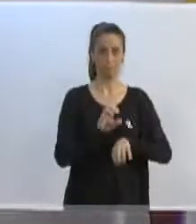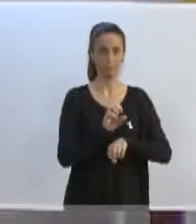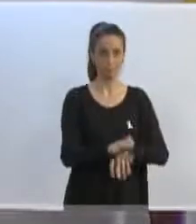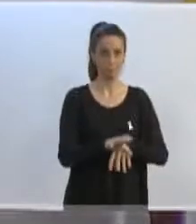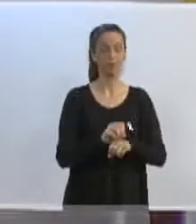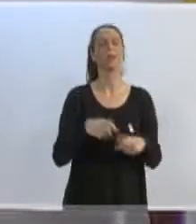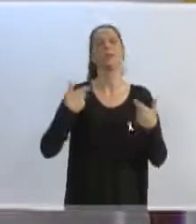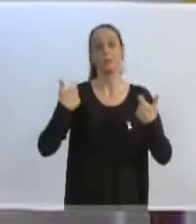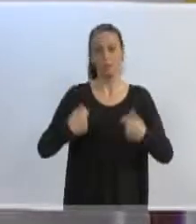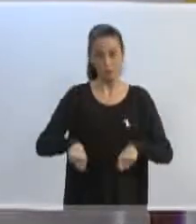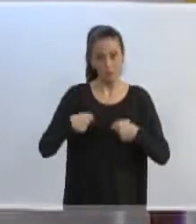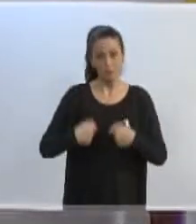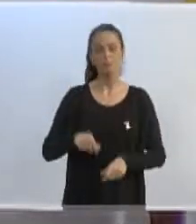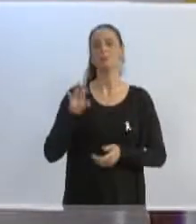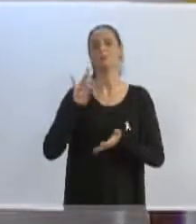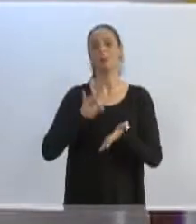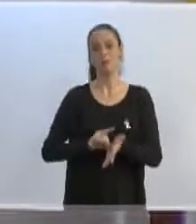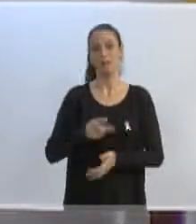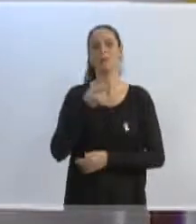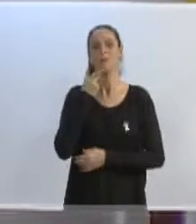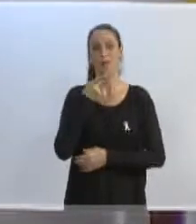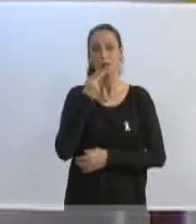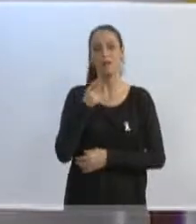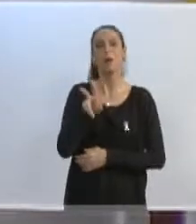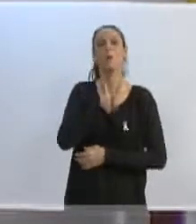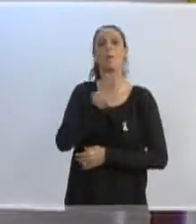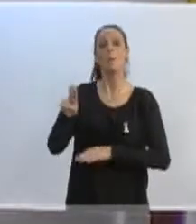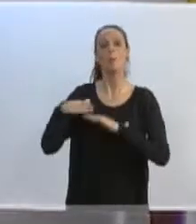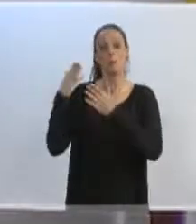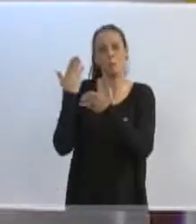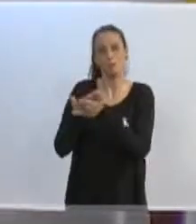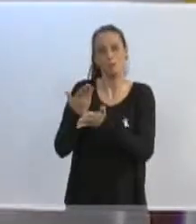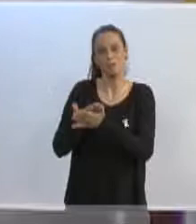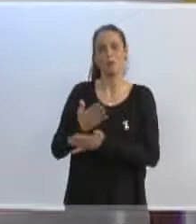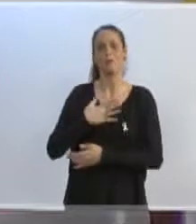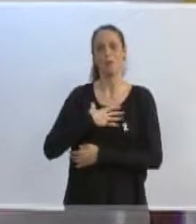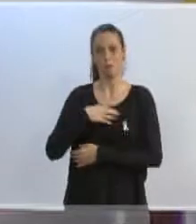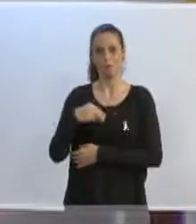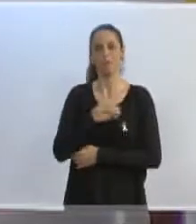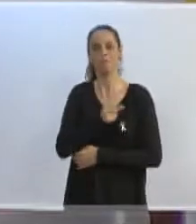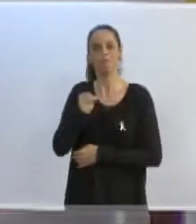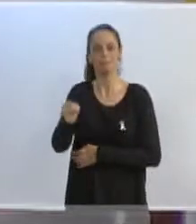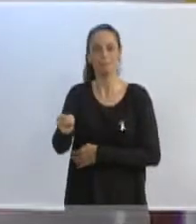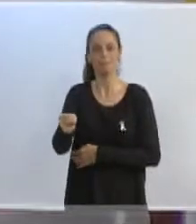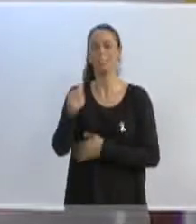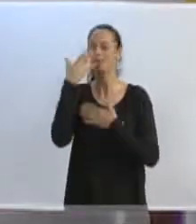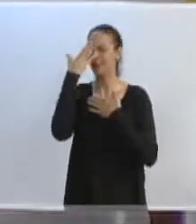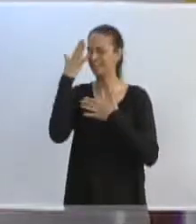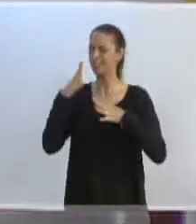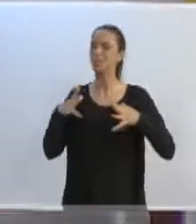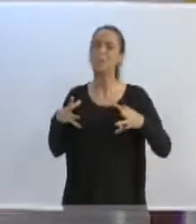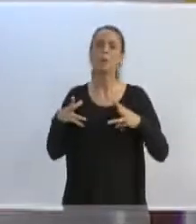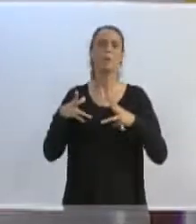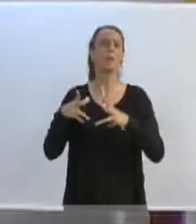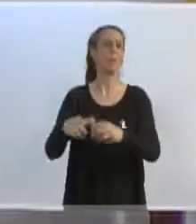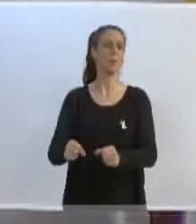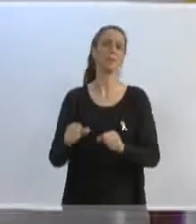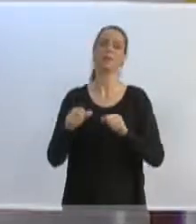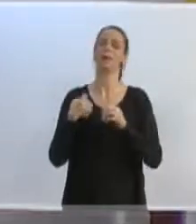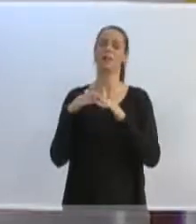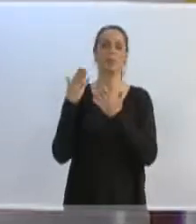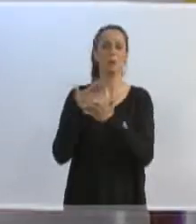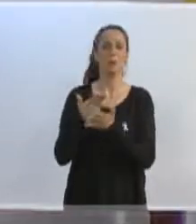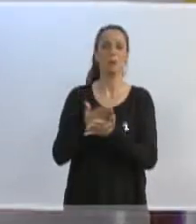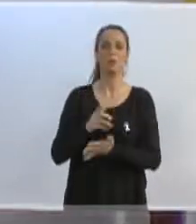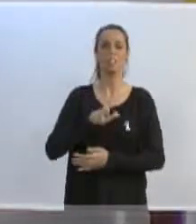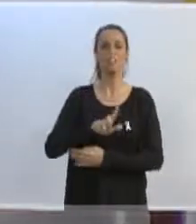mencionar a escola onde os meus filhos estudam. Eu sou muito grata a toda a escola Loricita Bowman.